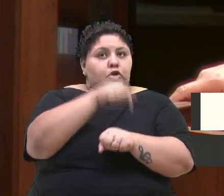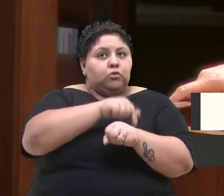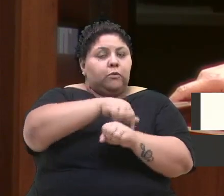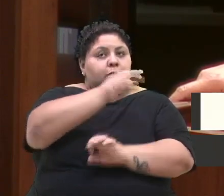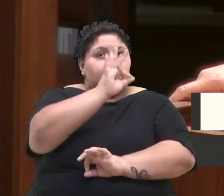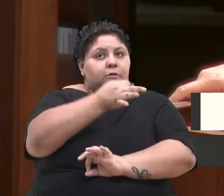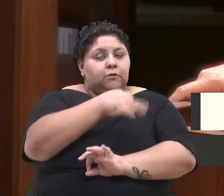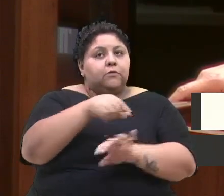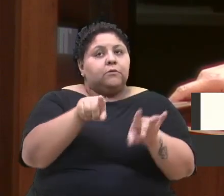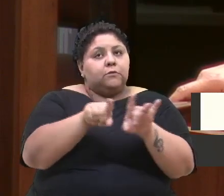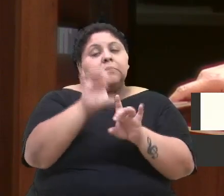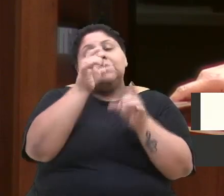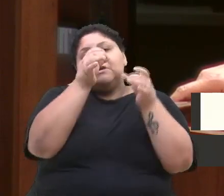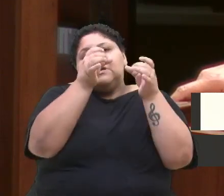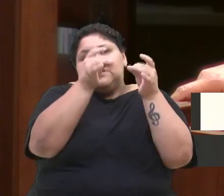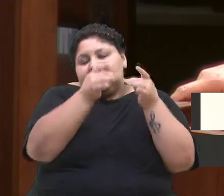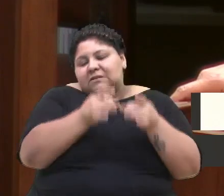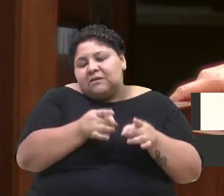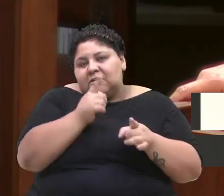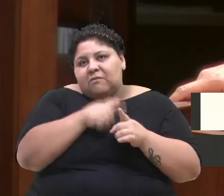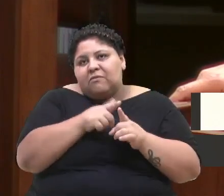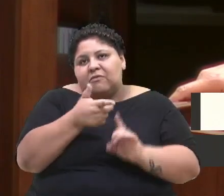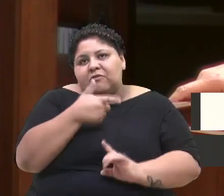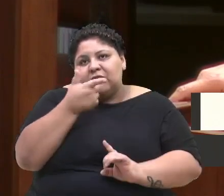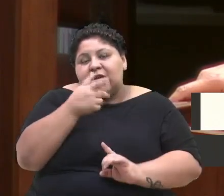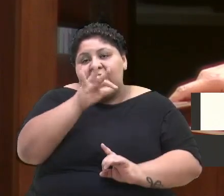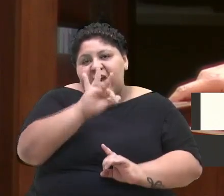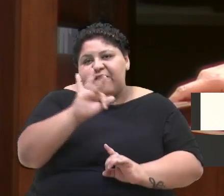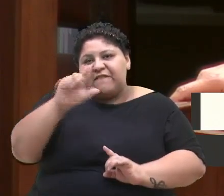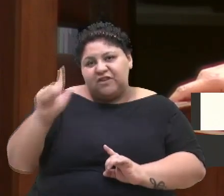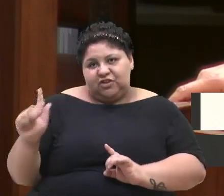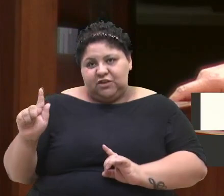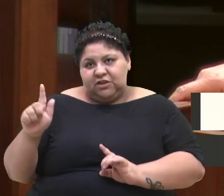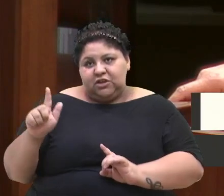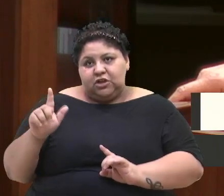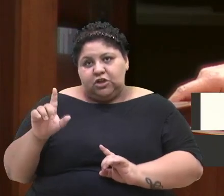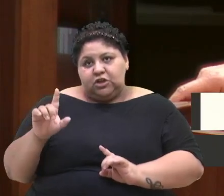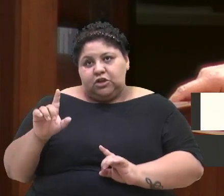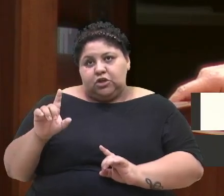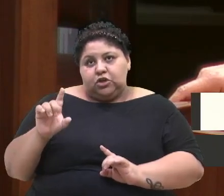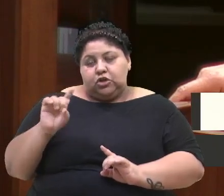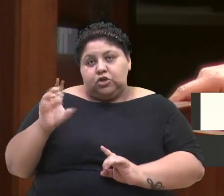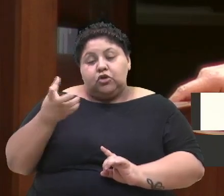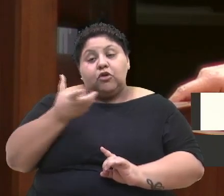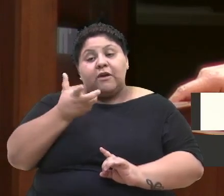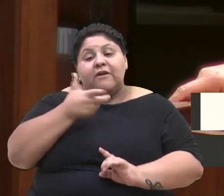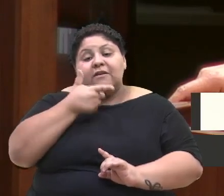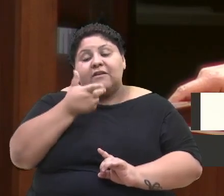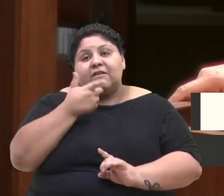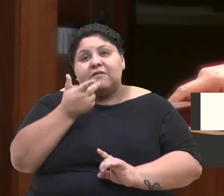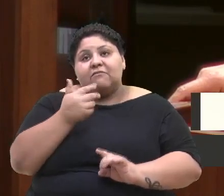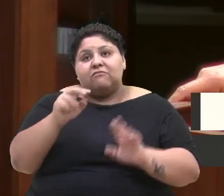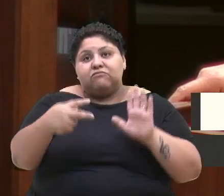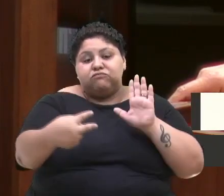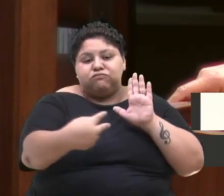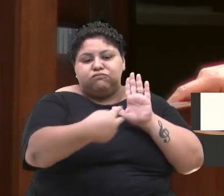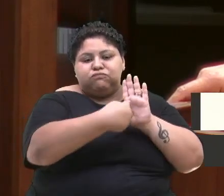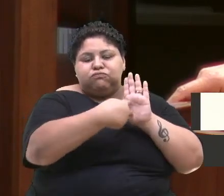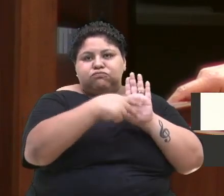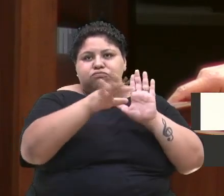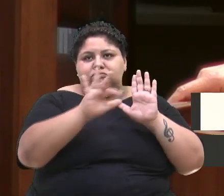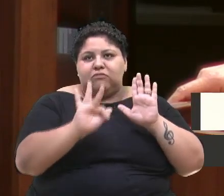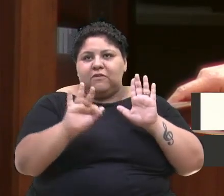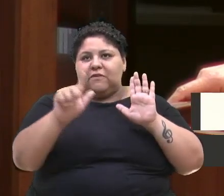tanto especialmente porque se tratam de FGs, mas eu só quero aqui destacar a atenção, né? O